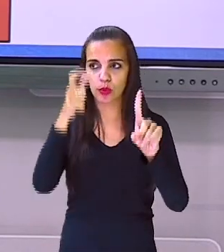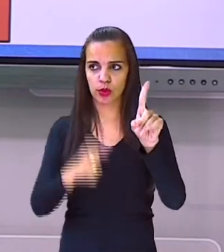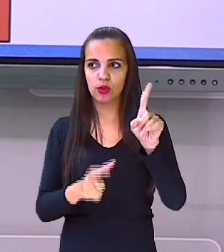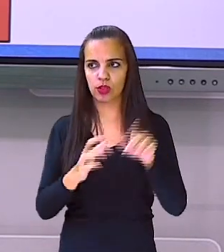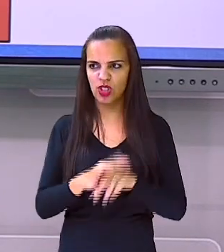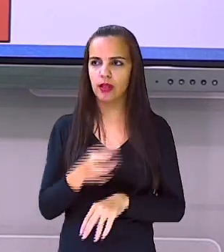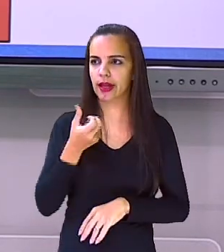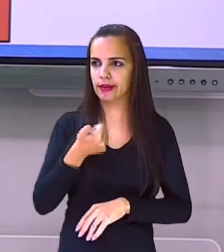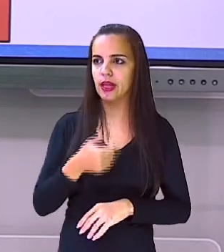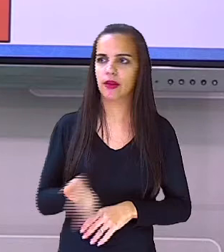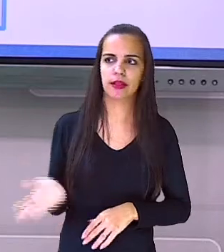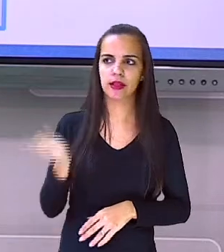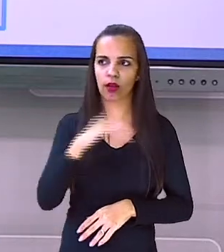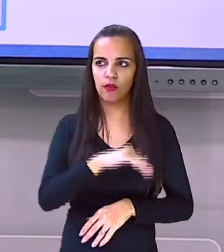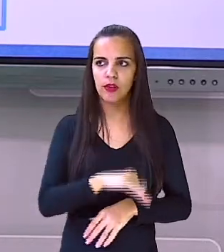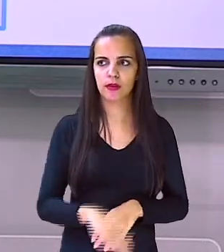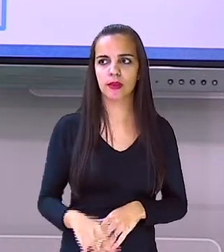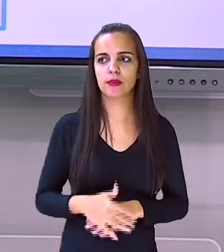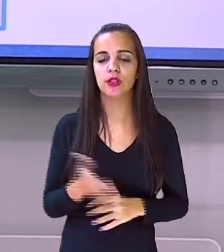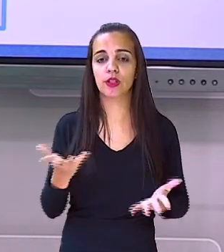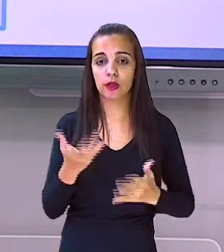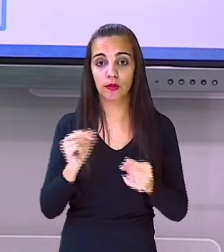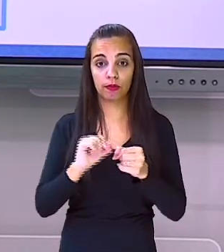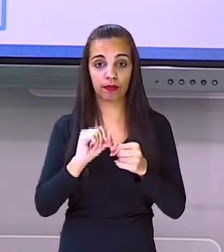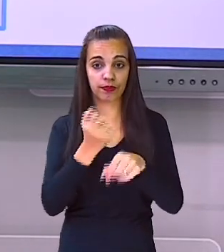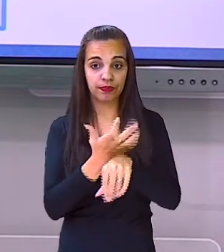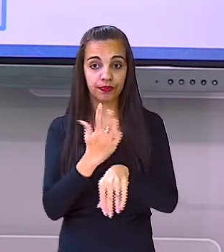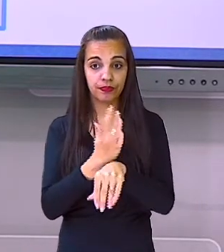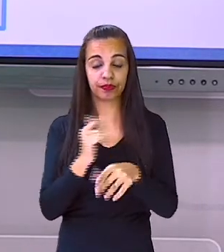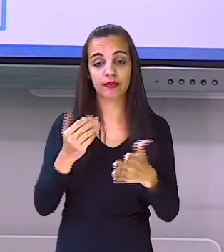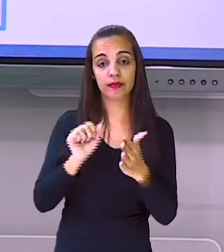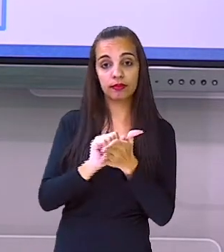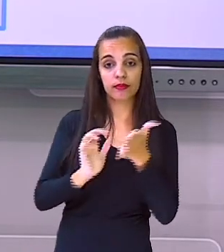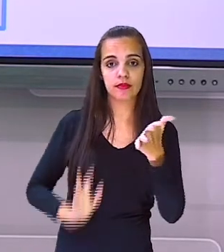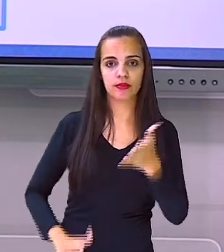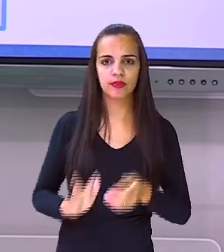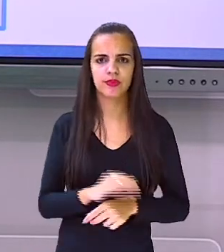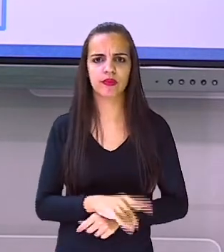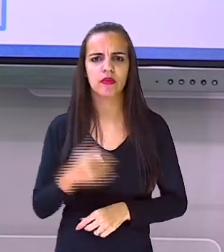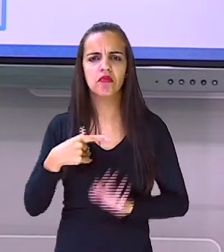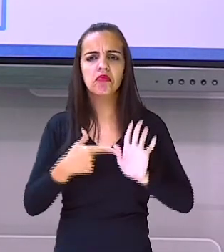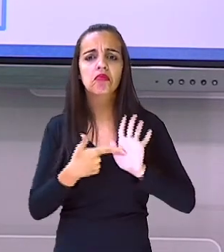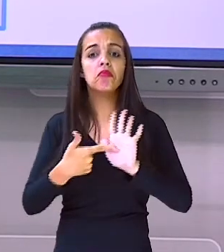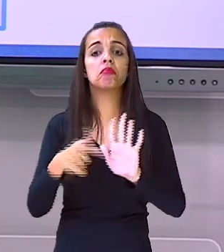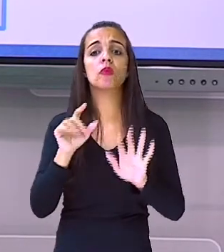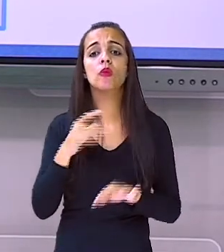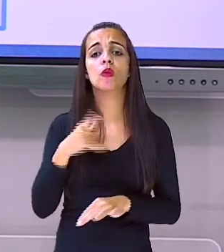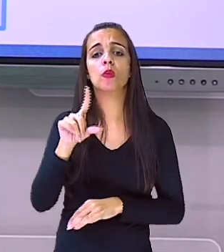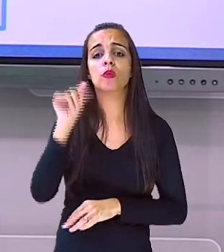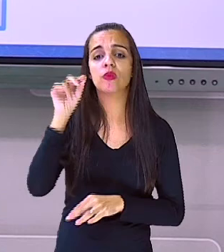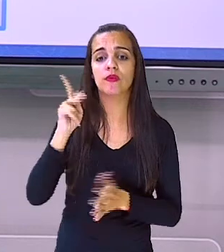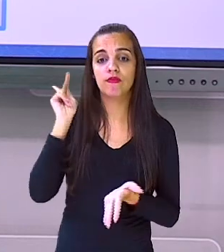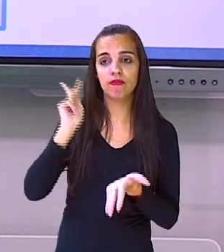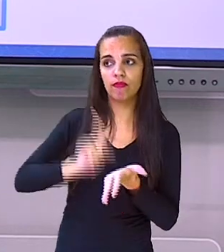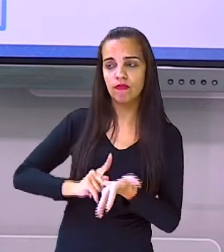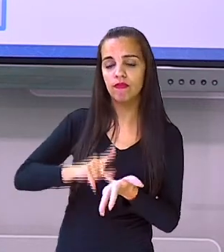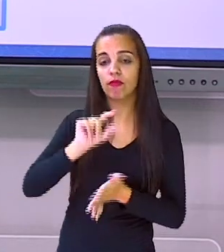vocês, né? Vamos lá para a nossa primeira atividade? Indique as opções verdadeiras